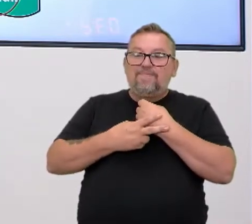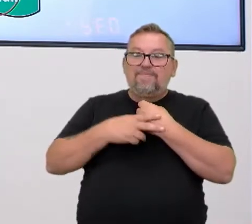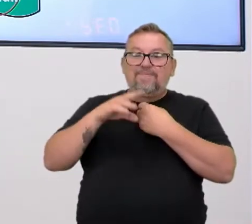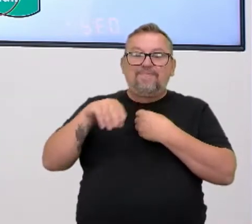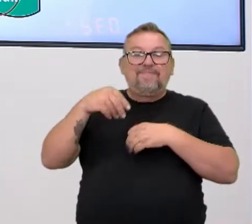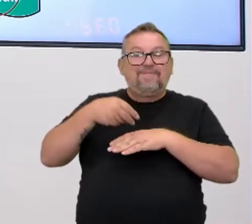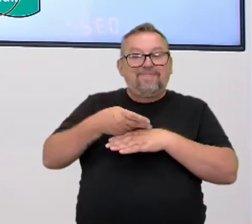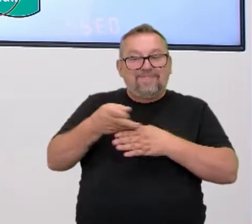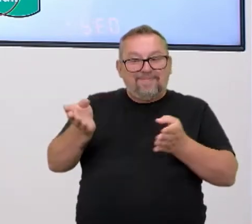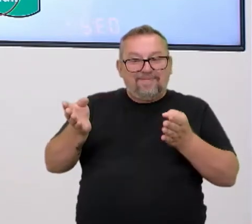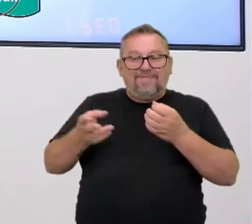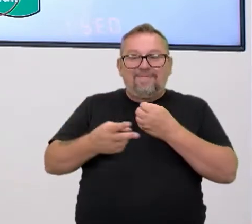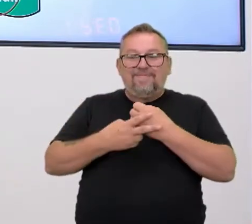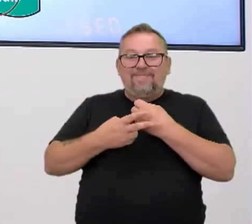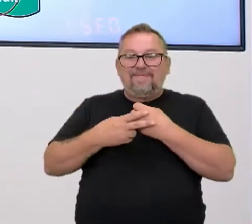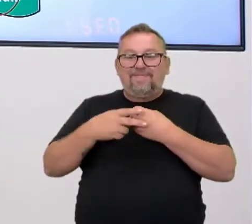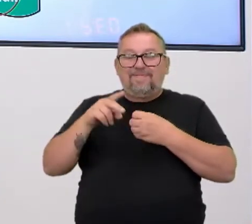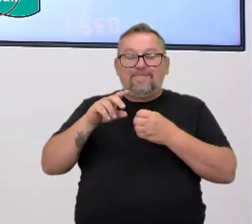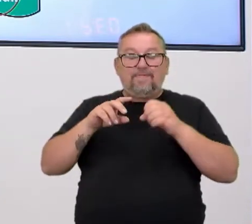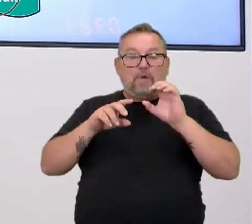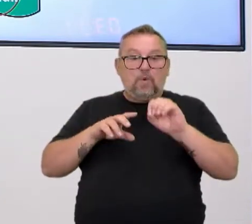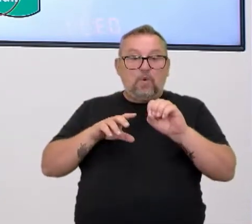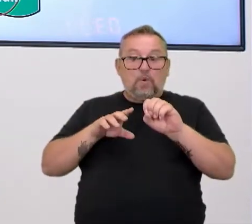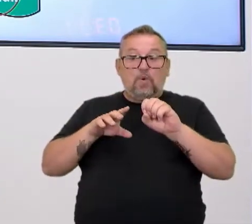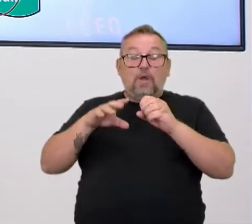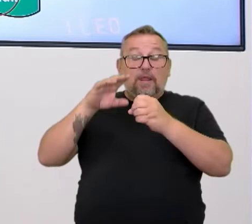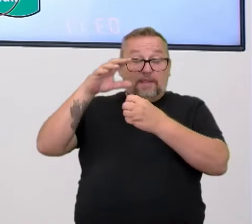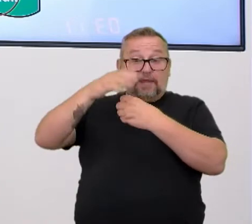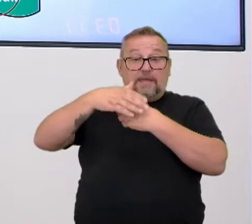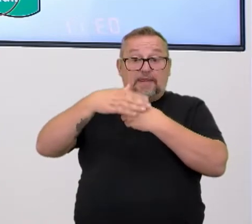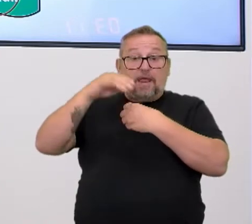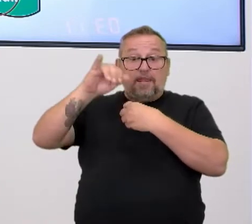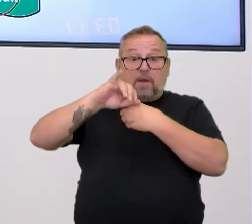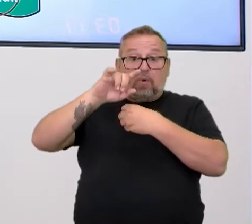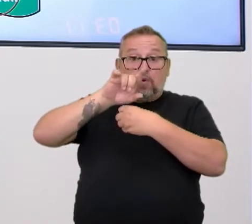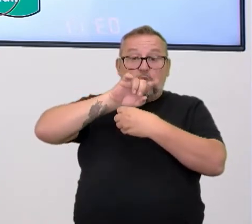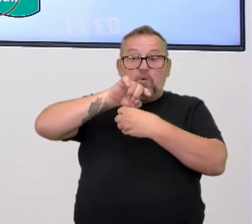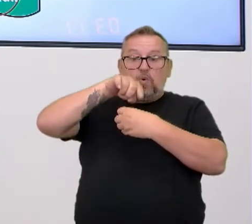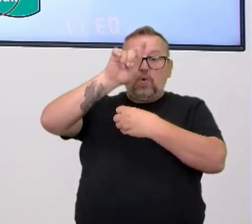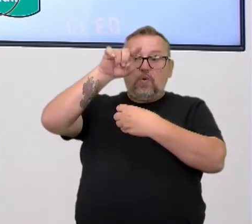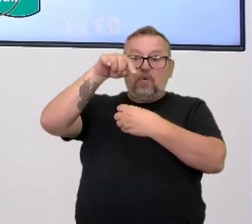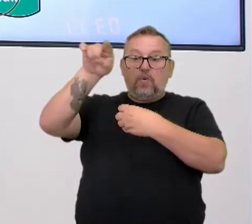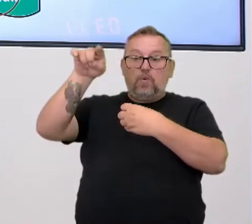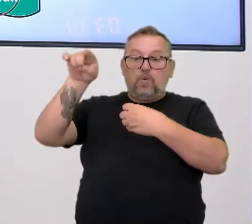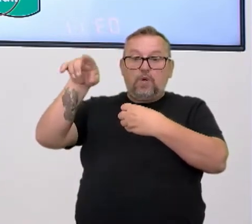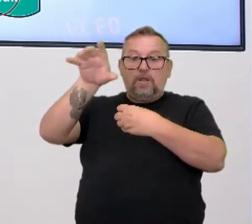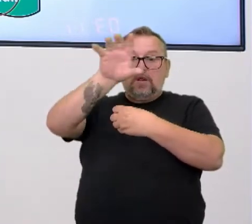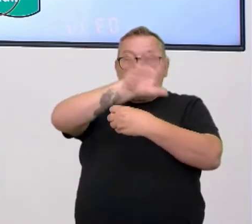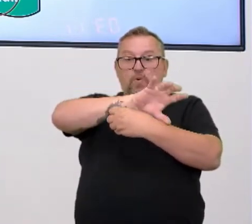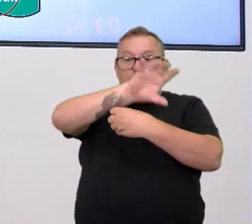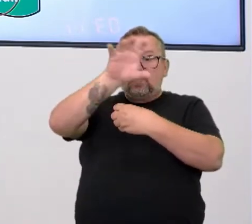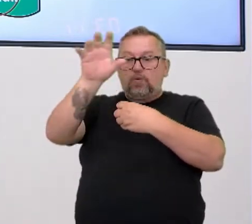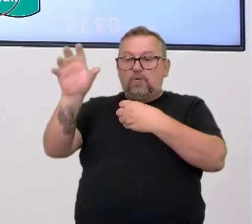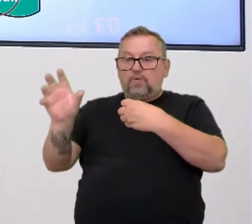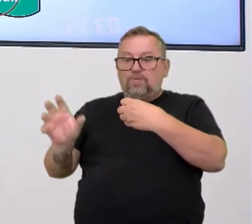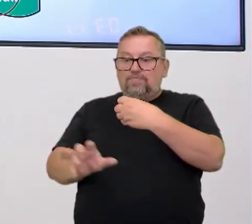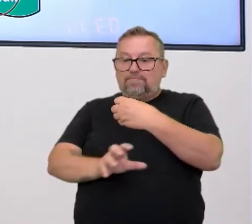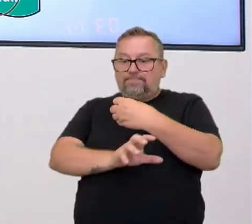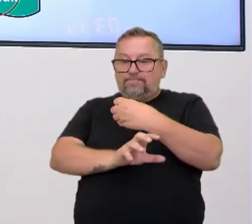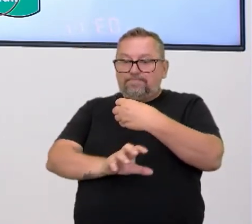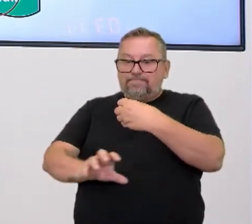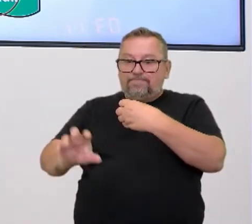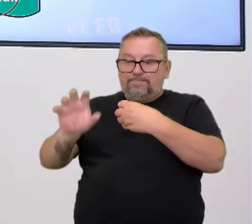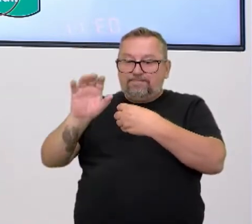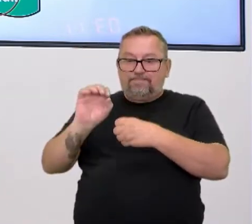distribuir verbos em volta desta ideia central para a gente poder descobrir quais as ramificações primárias e